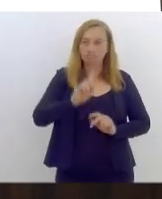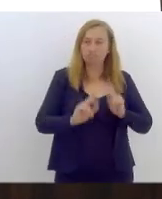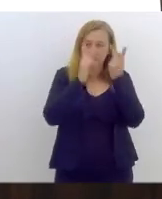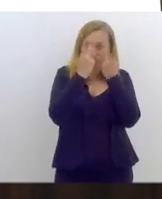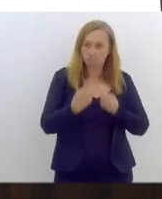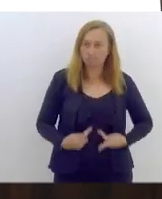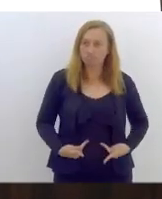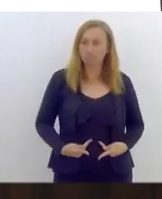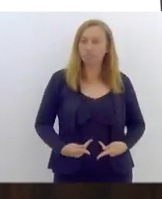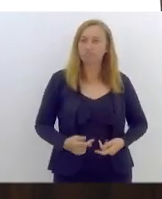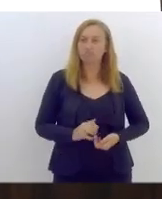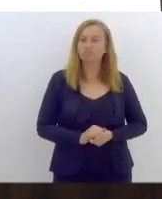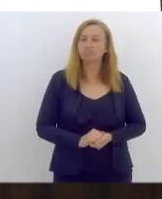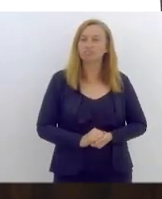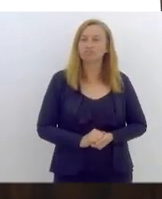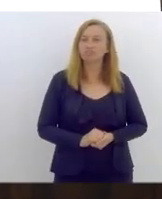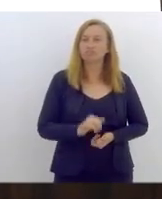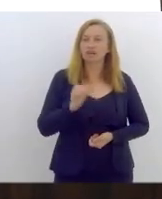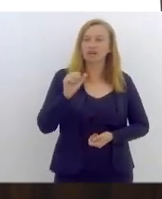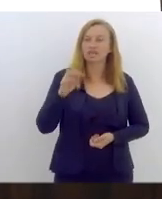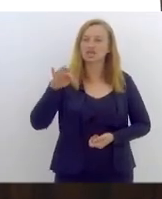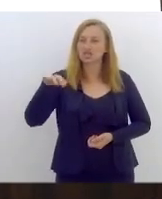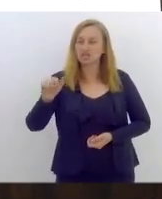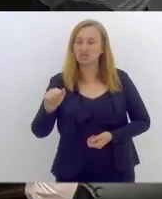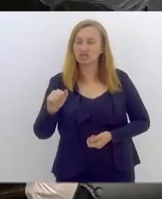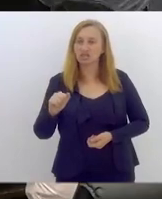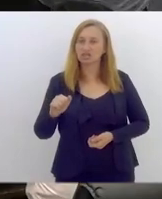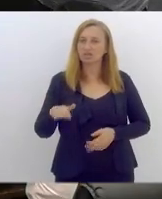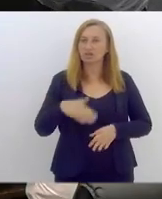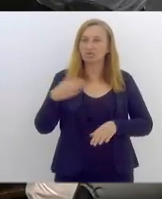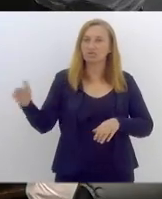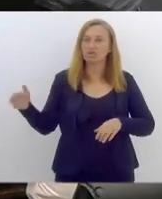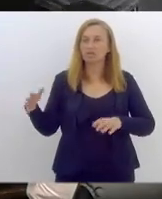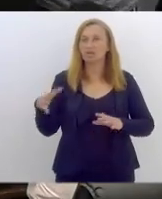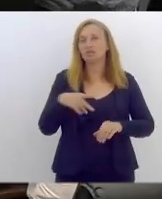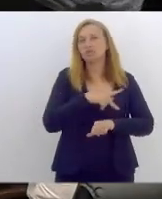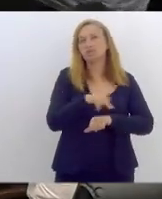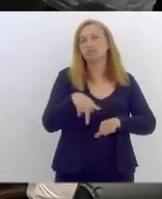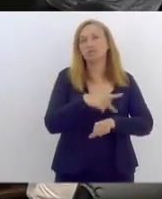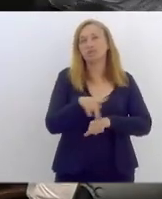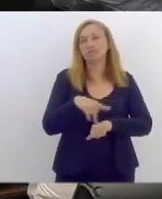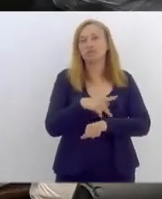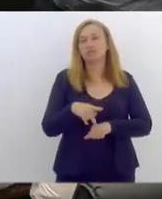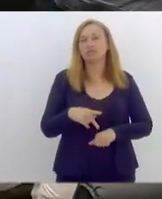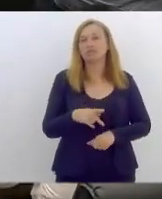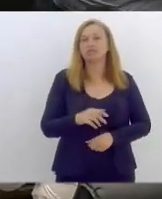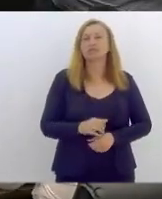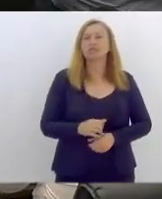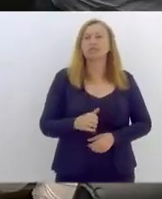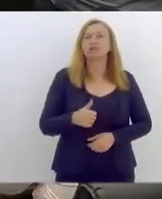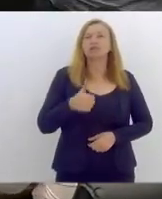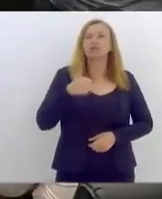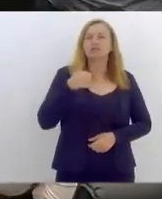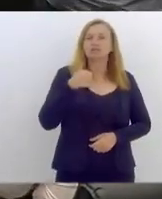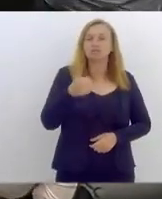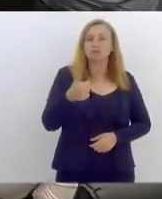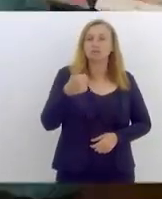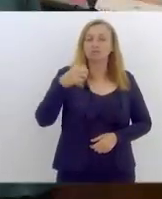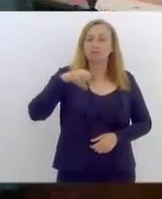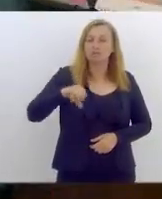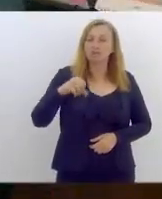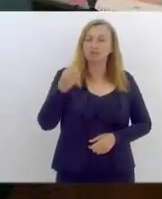Humanos, a Anistia Internacional, que já está aqui na mesa, ONG fundada em 1961